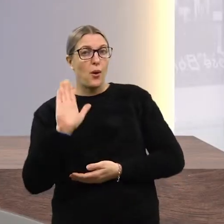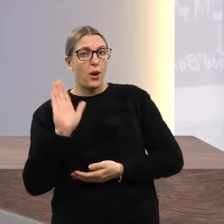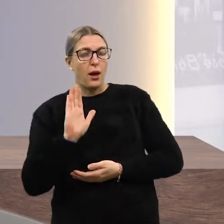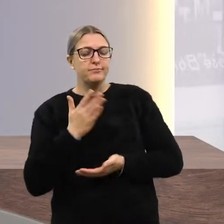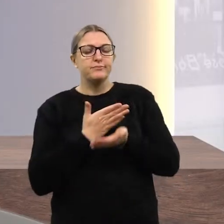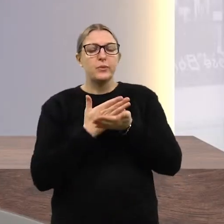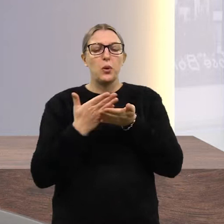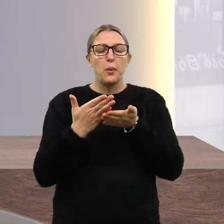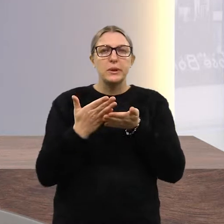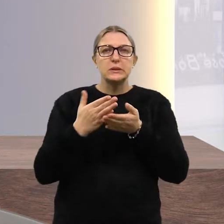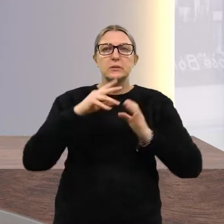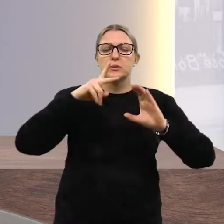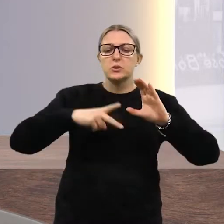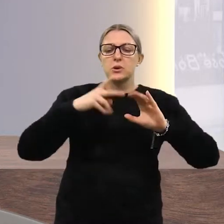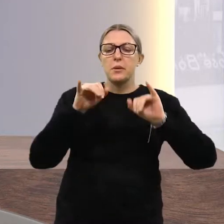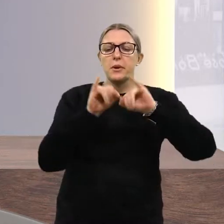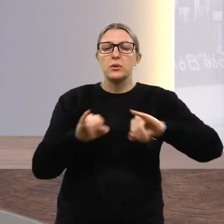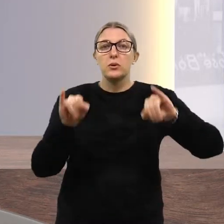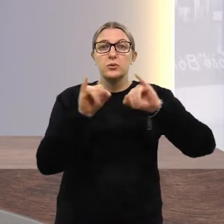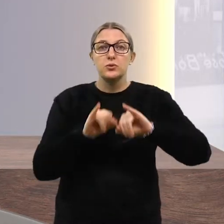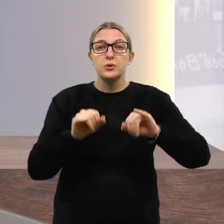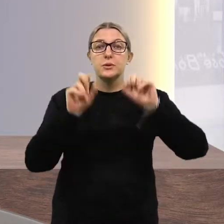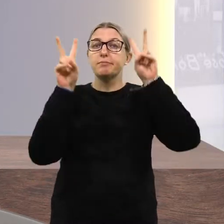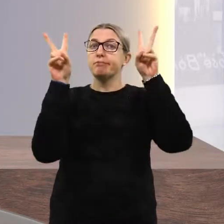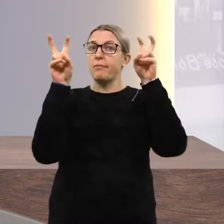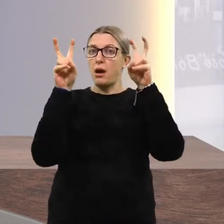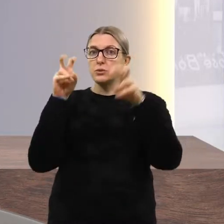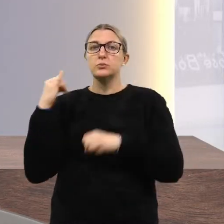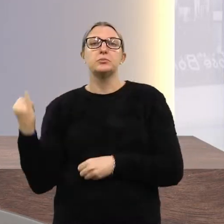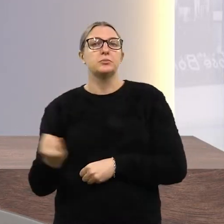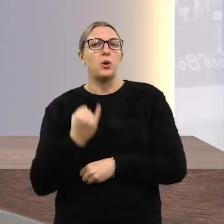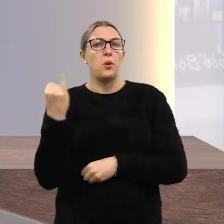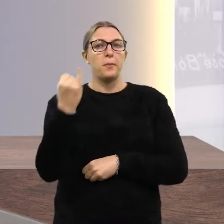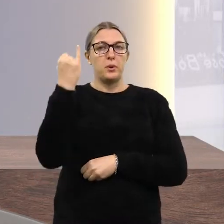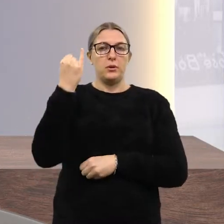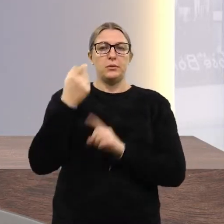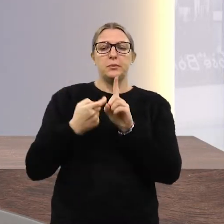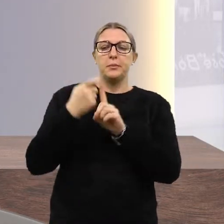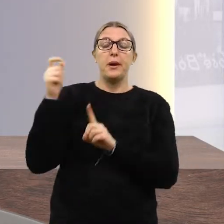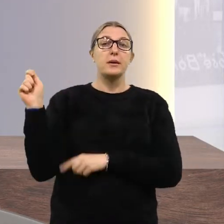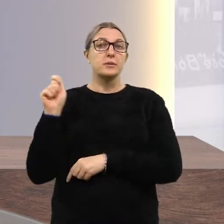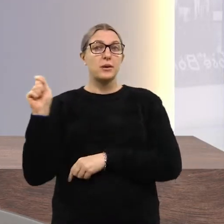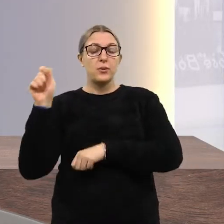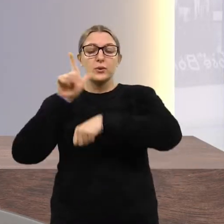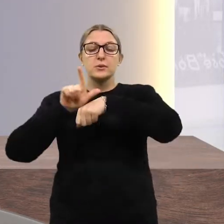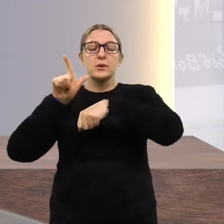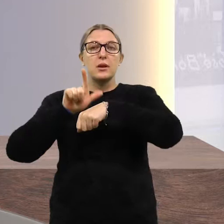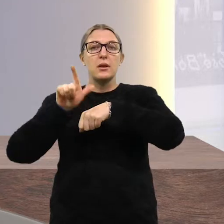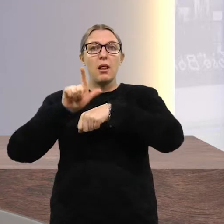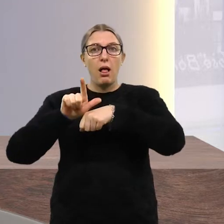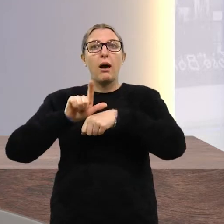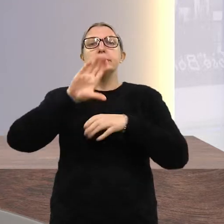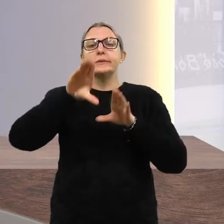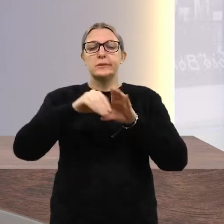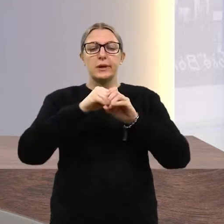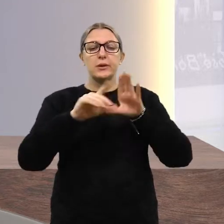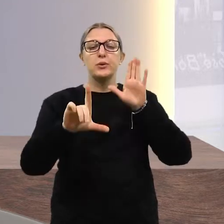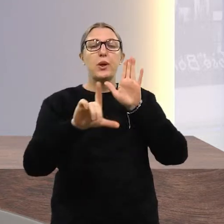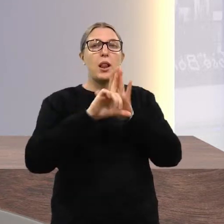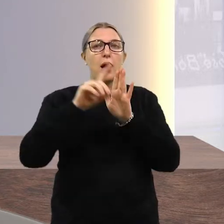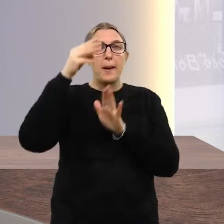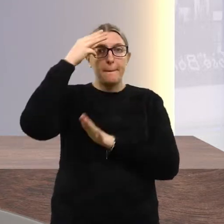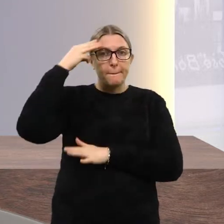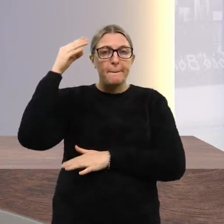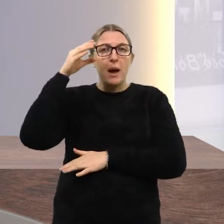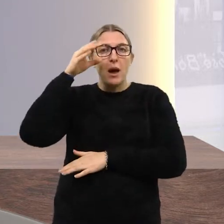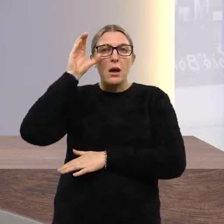Olá, nós começamos o Câmara Notícias de hoje com um assunto importante. O Agosto Lilás é lembrado pela Lei Maria da